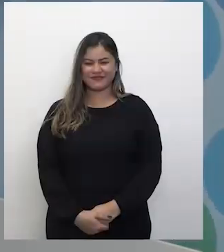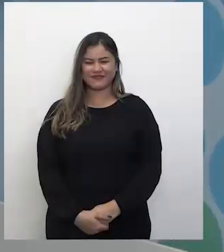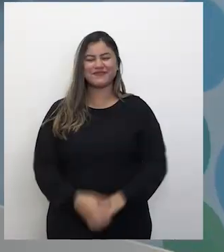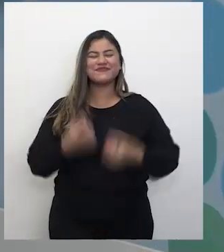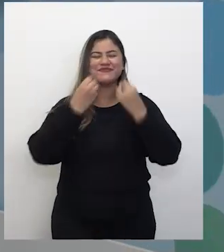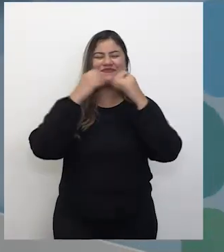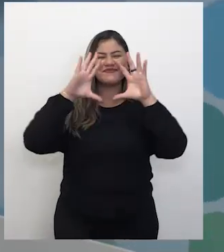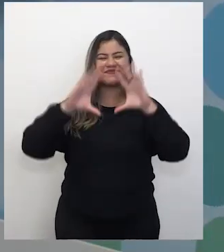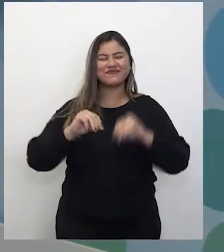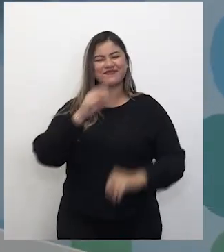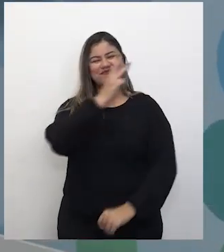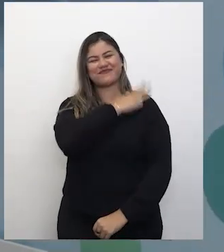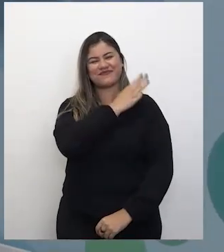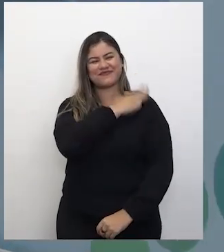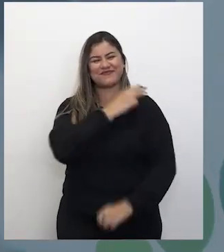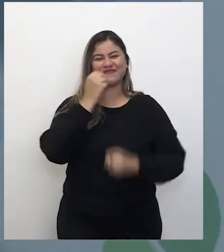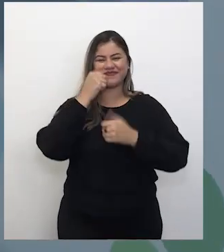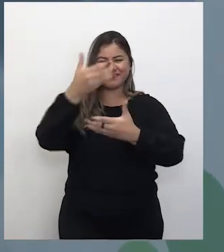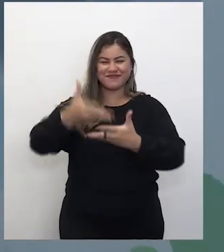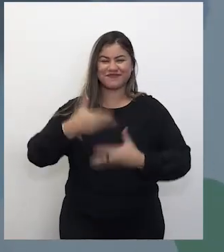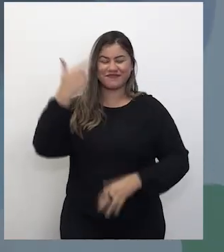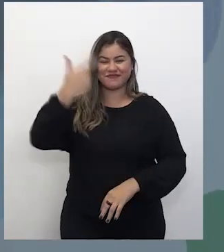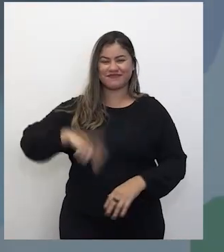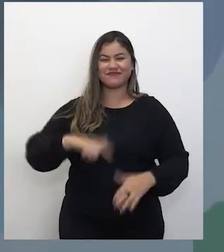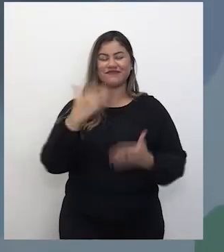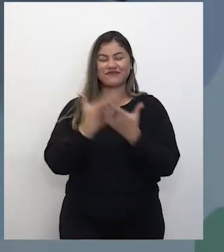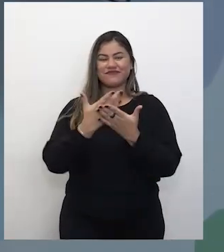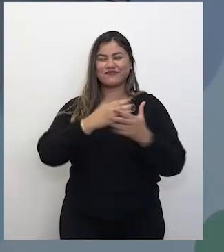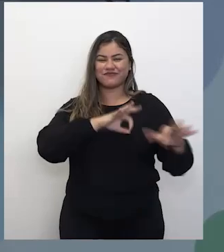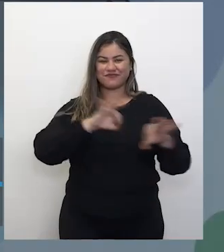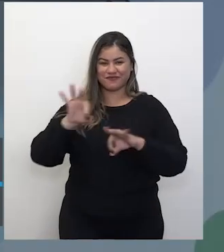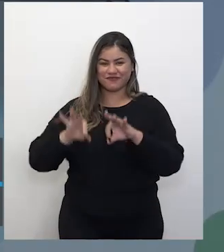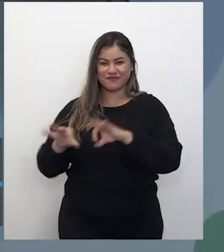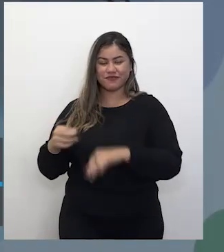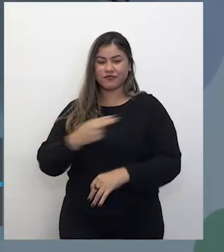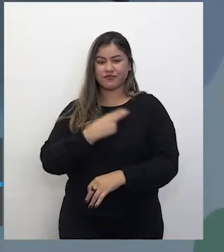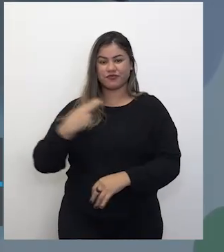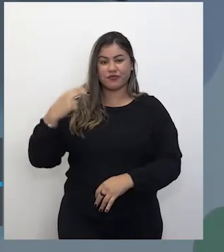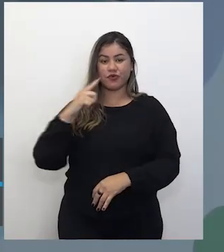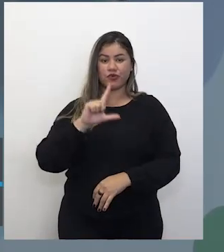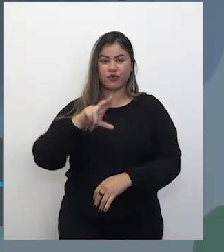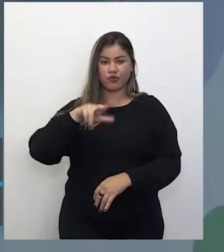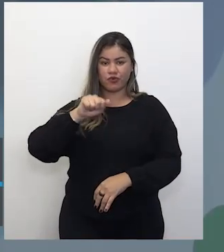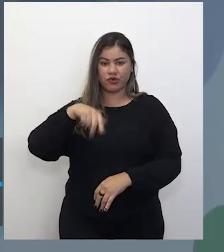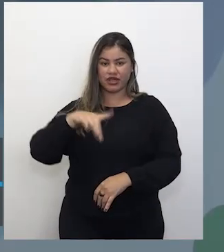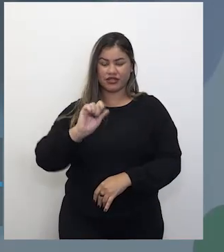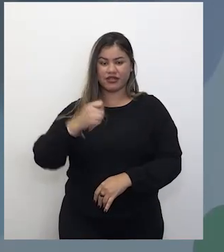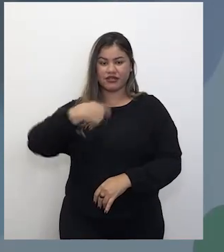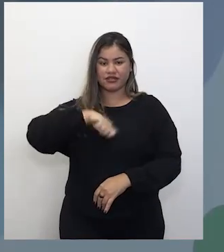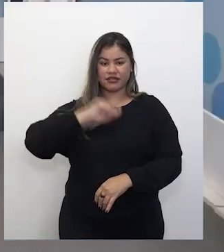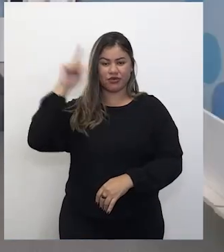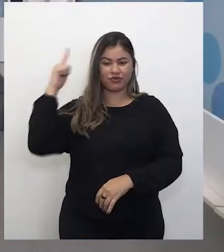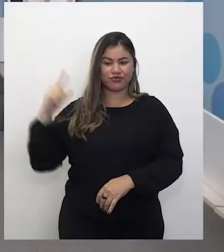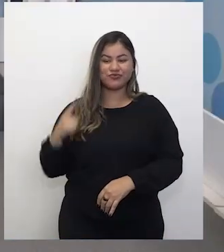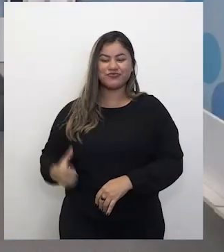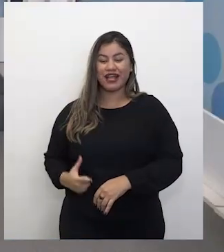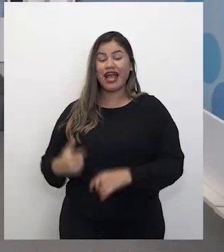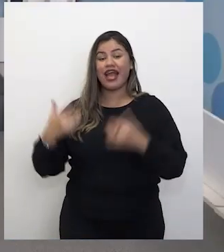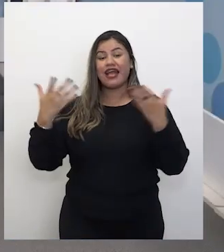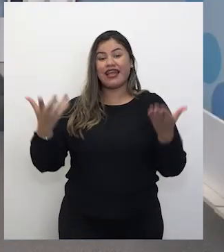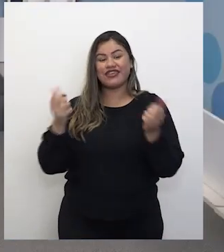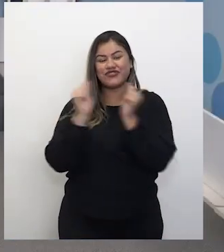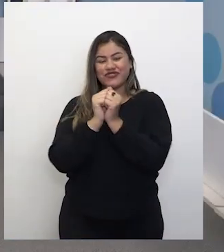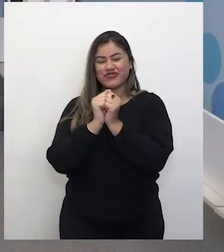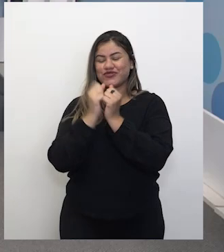Boa noite, terceirão. Bem-vindos a mais uma aula de projeto de vida. Eu sou a professora Luanda e aqui ao meu lado a participação,